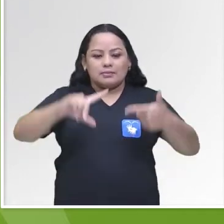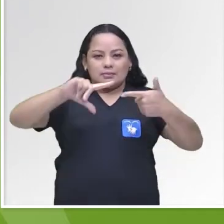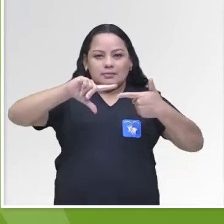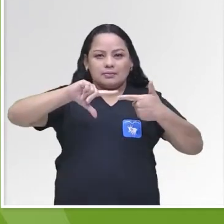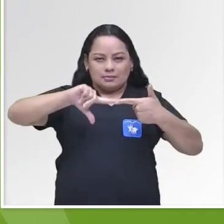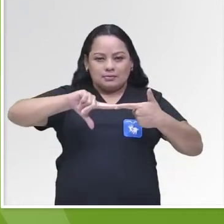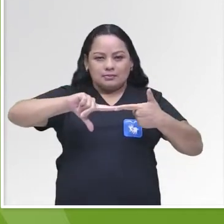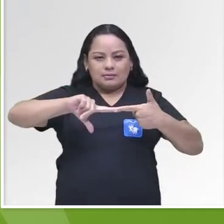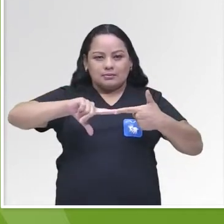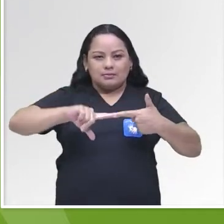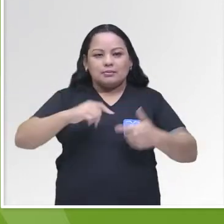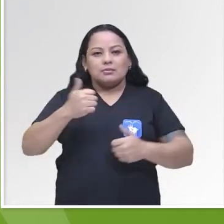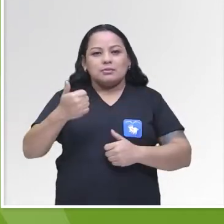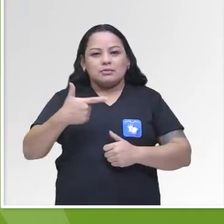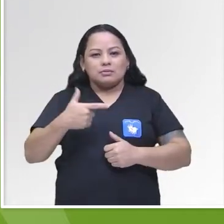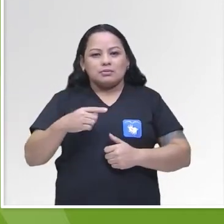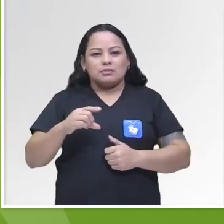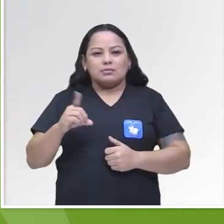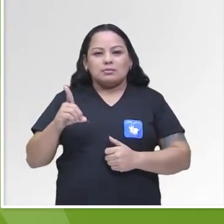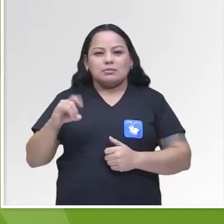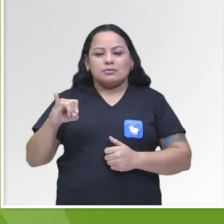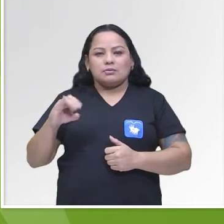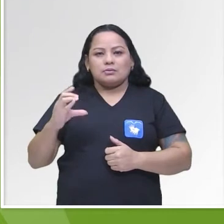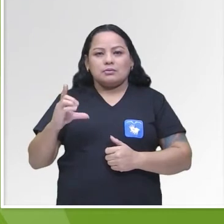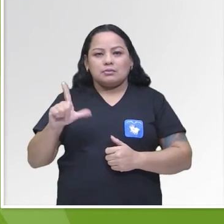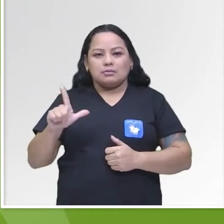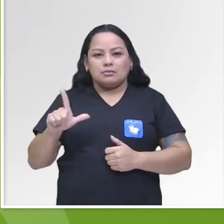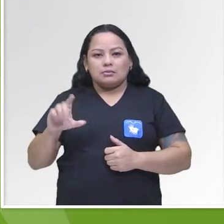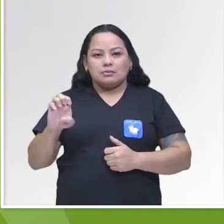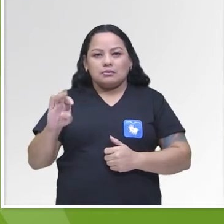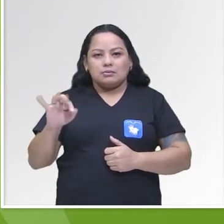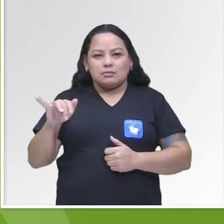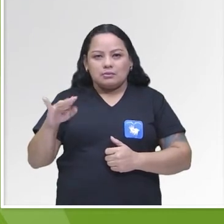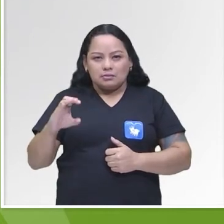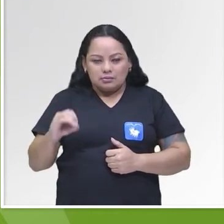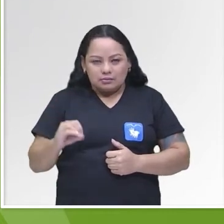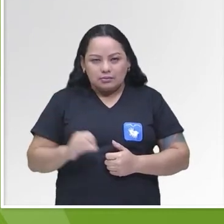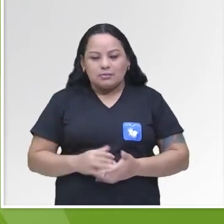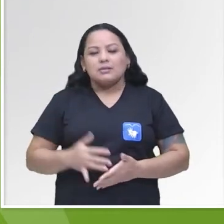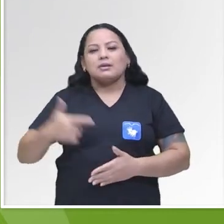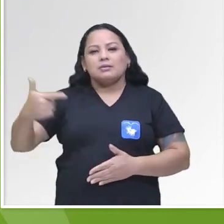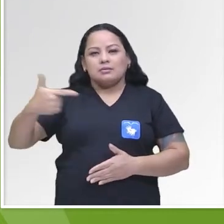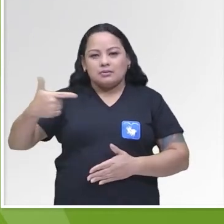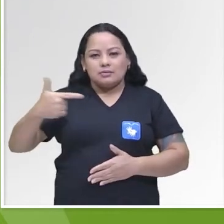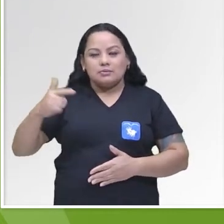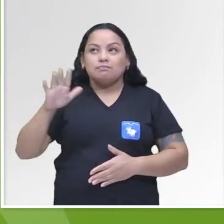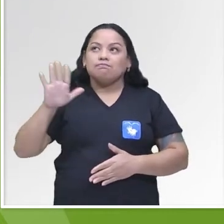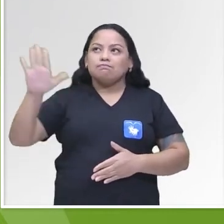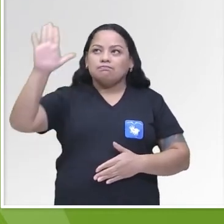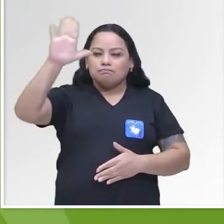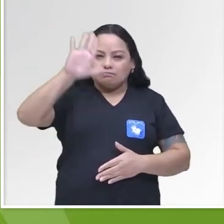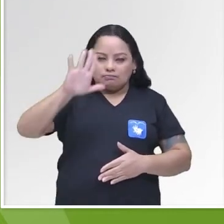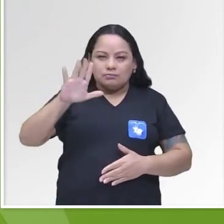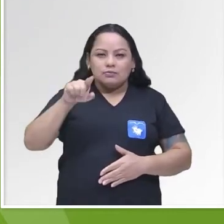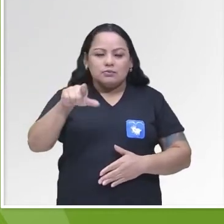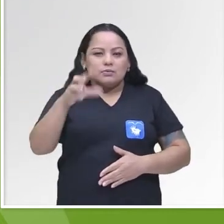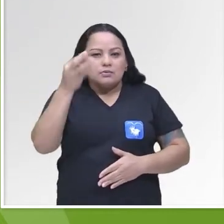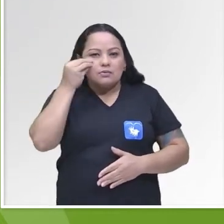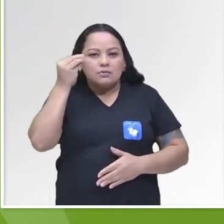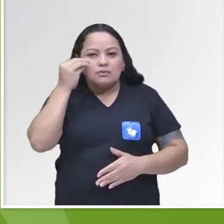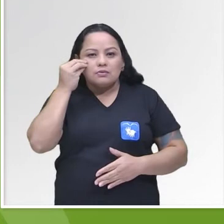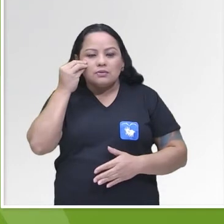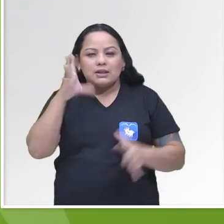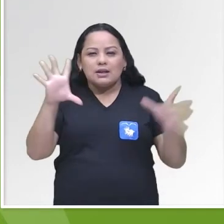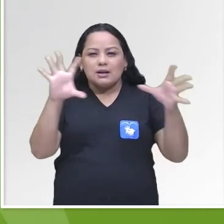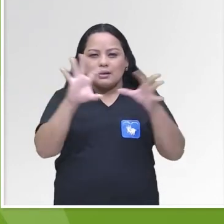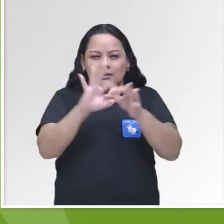2 dicloro eteno. Na segunda molécula, observem que